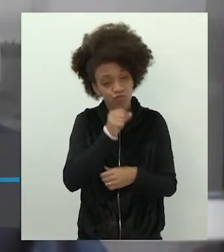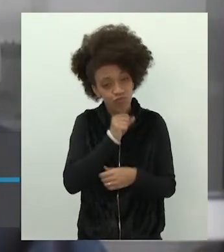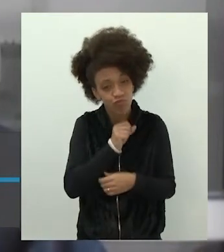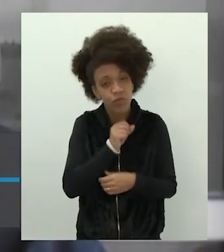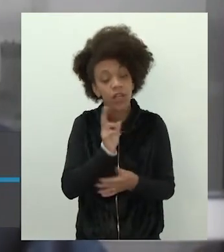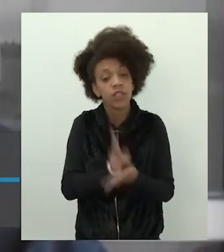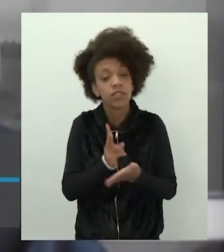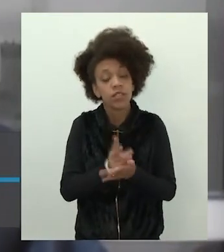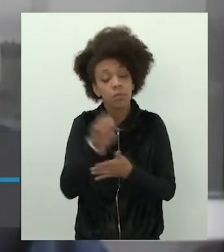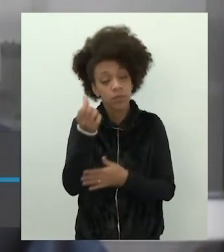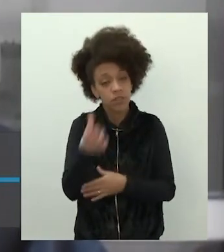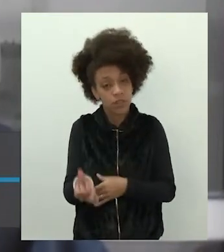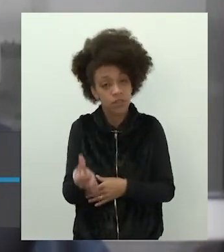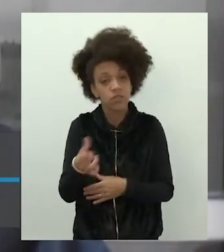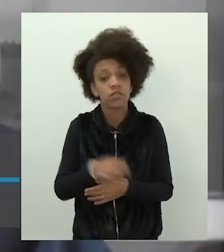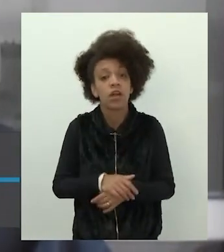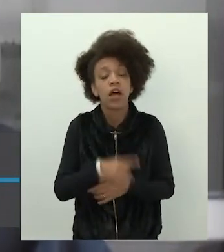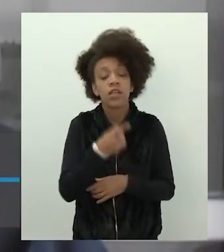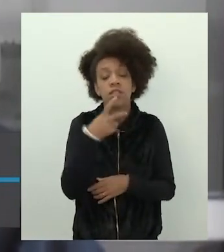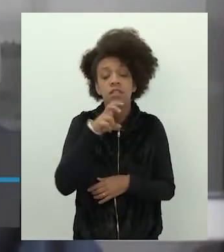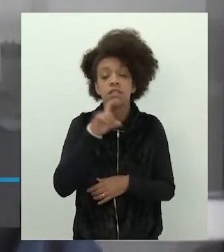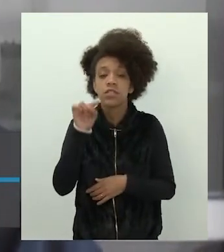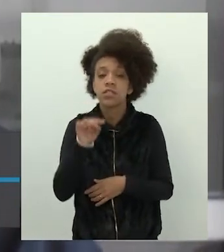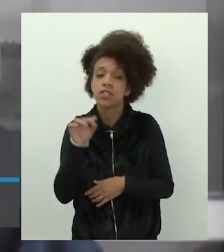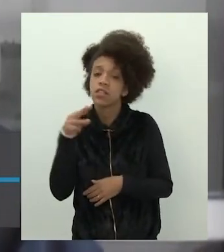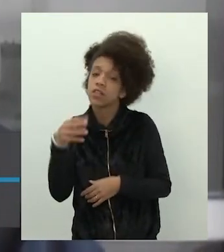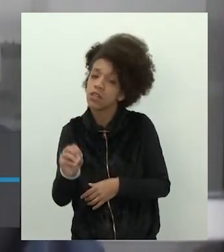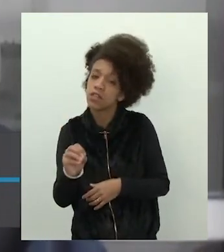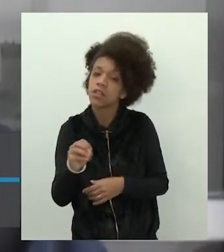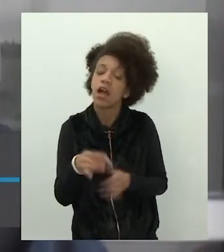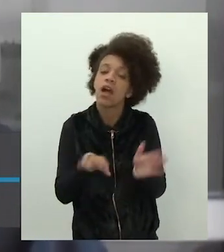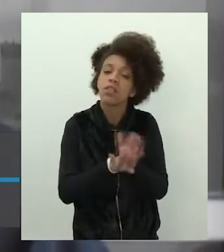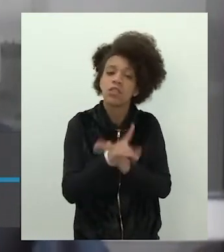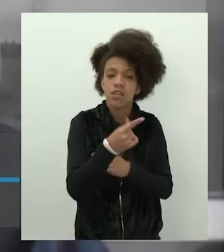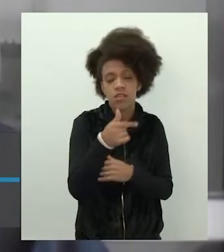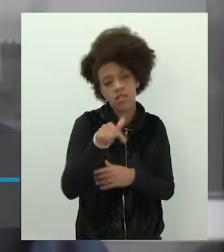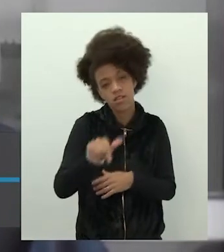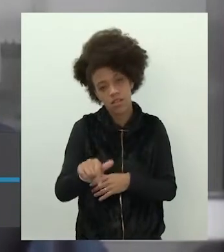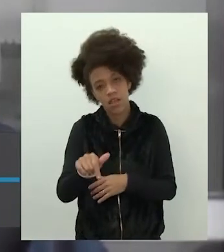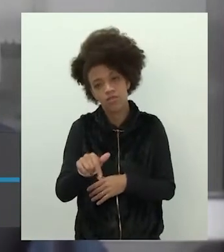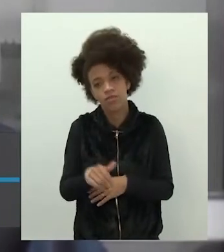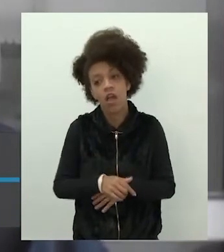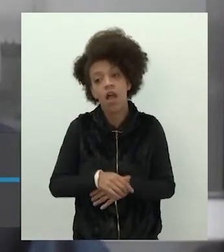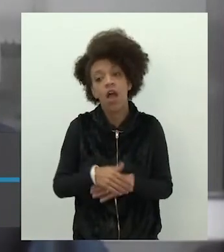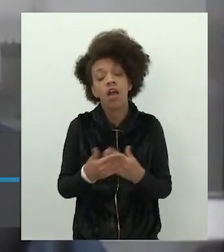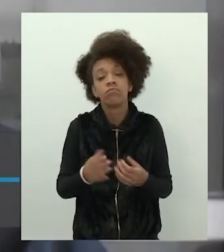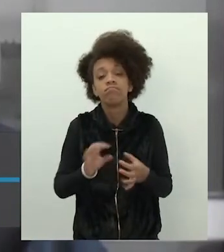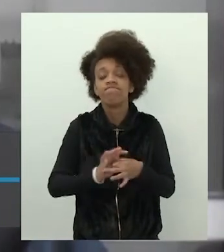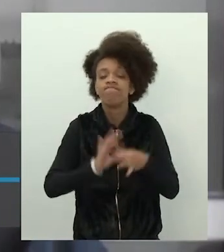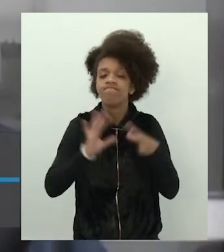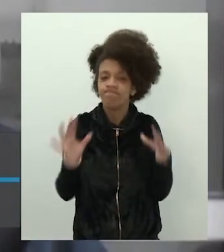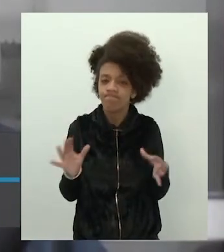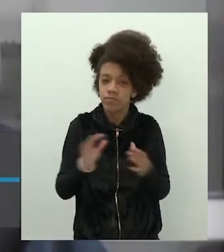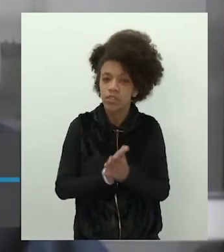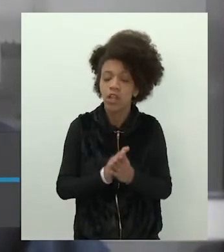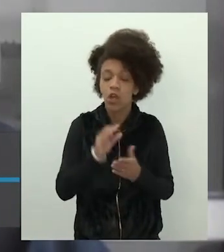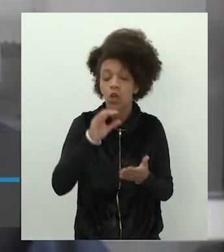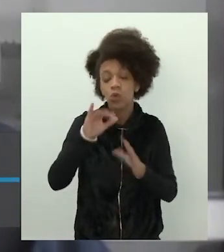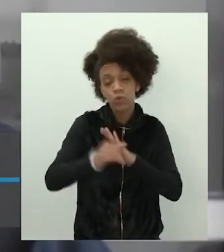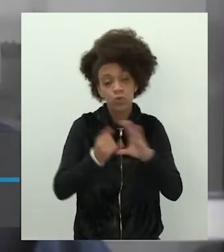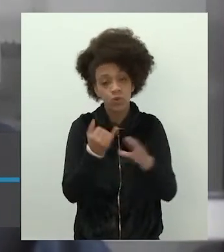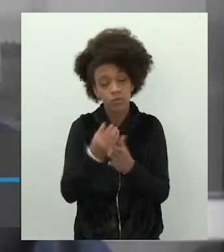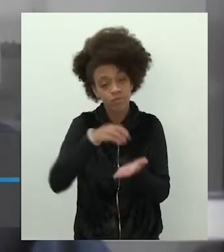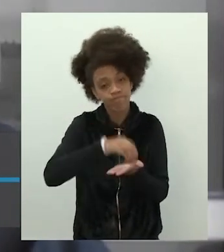sempre às sextas-feiras, às 15h30 até às 17 horas. A nossa programação está disponível no site do Centro de Mídia e